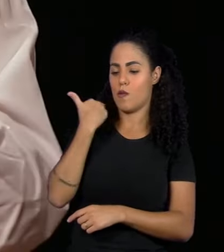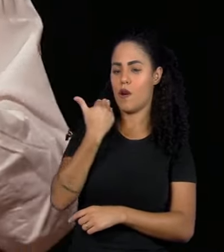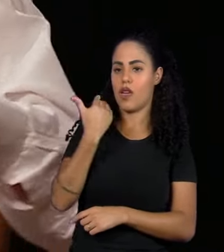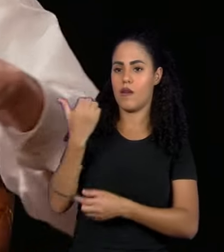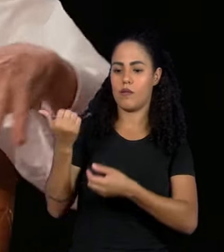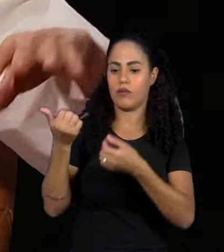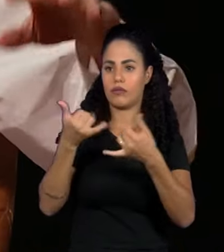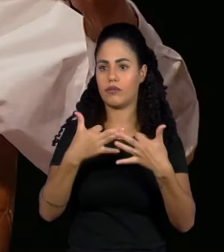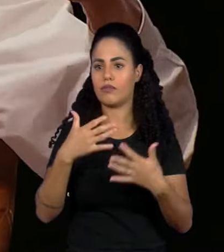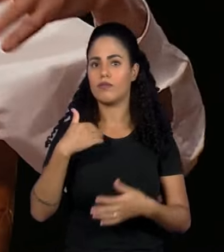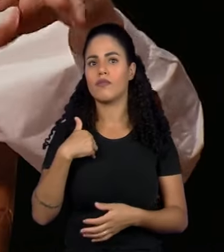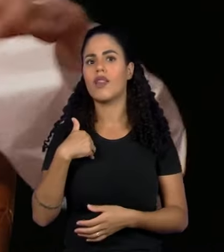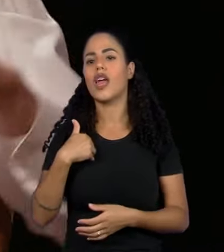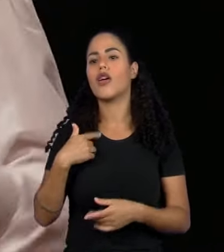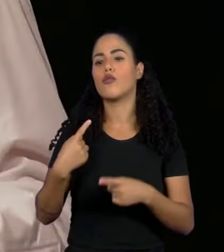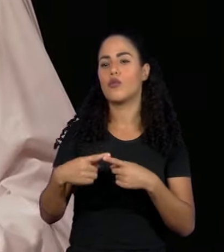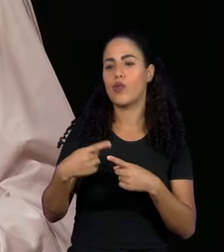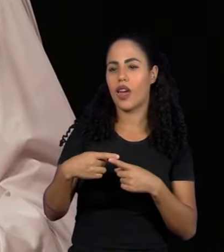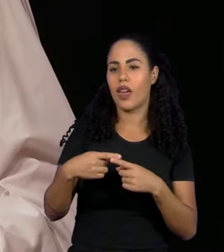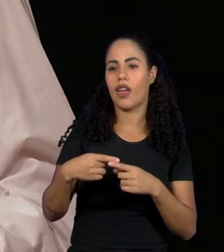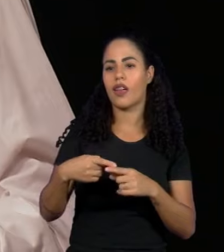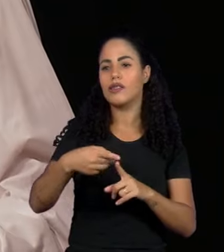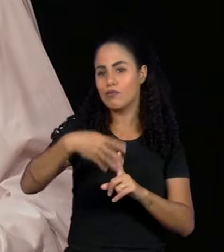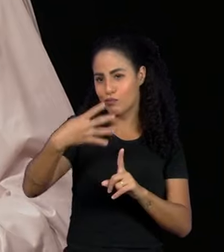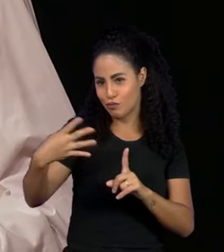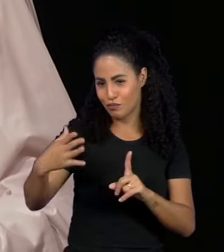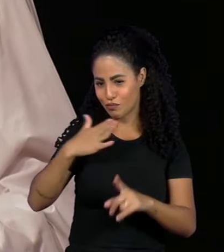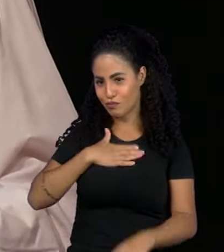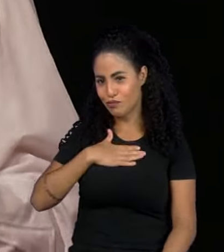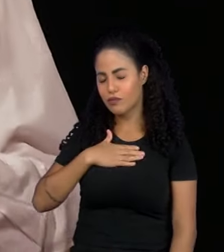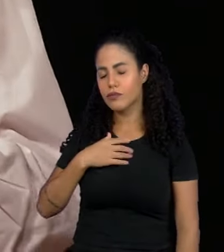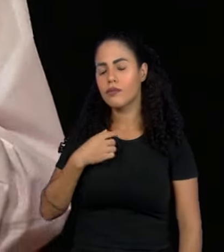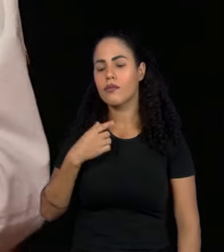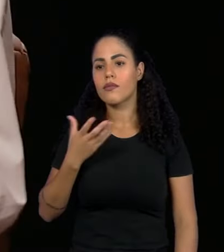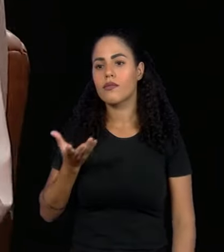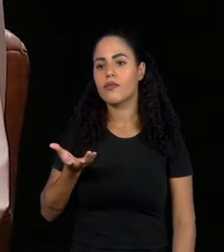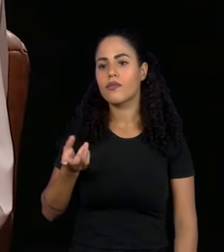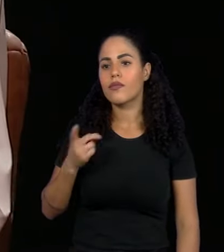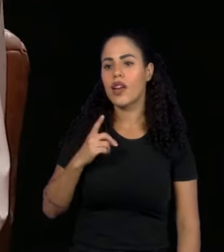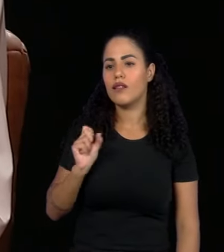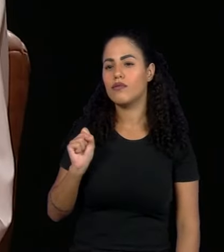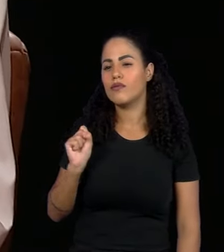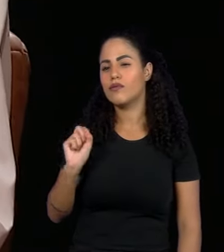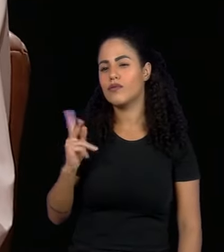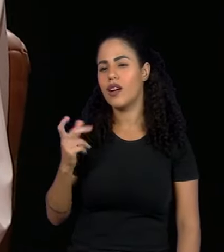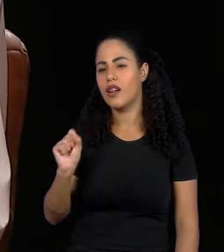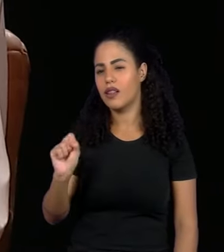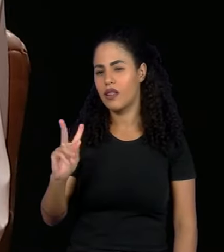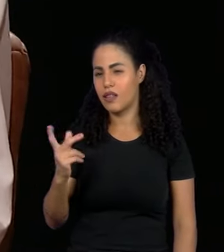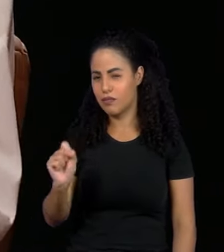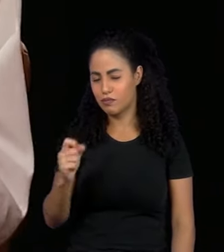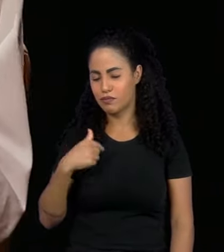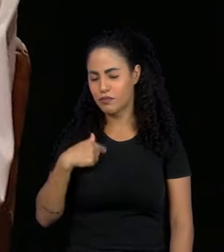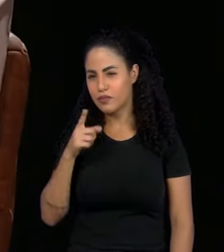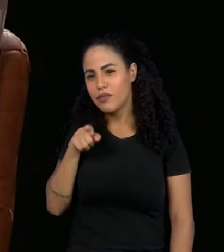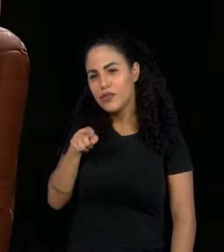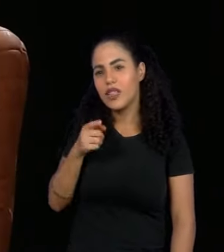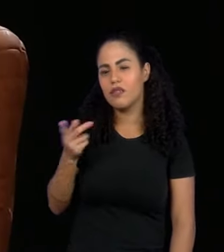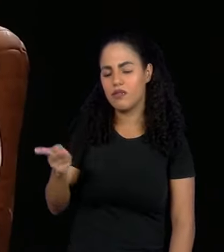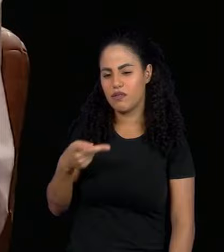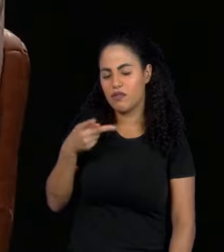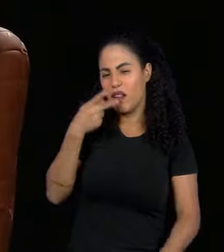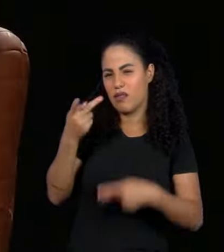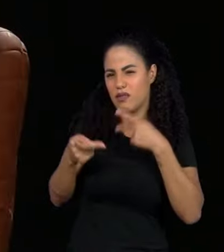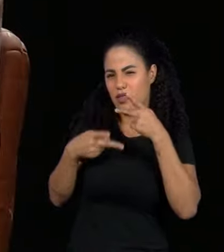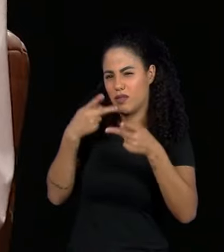o meu homossexualismo e tal, ele ficou doido lá. Mas eu amo ele, amo. Me ensinou muito, ele